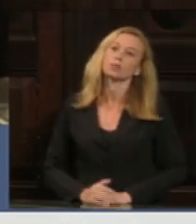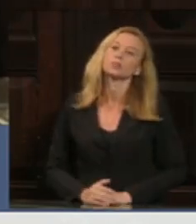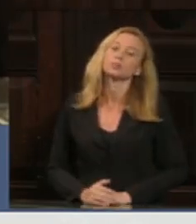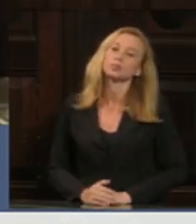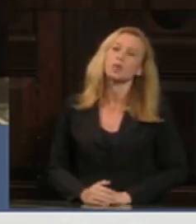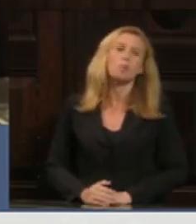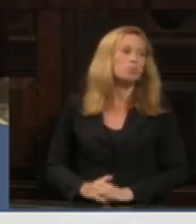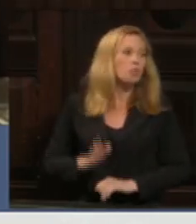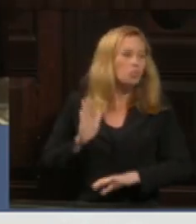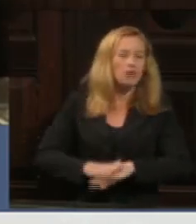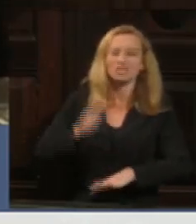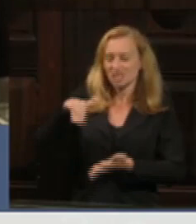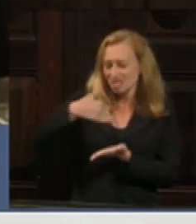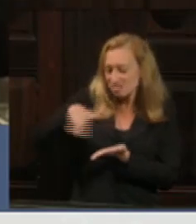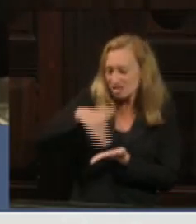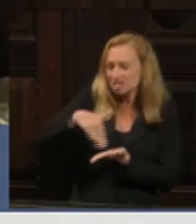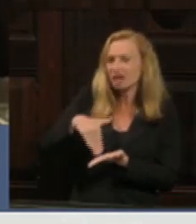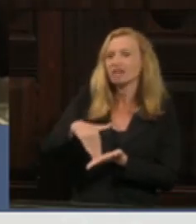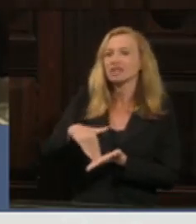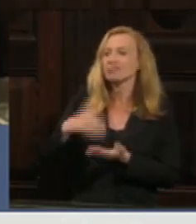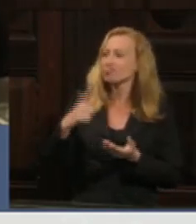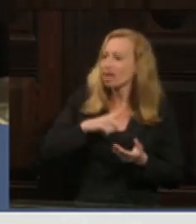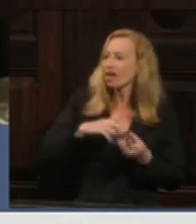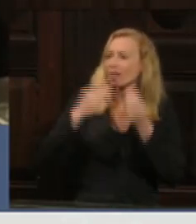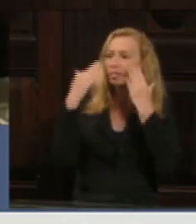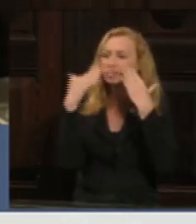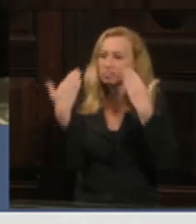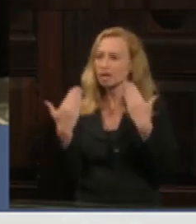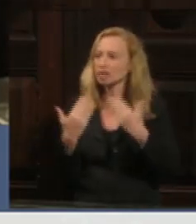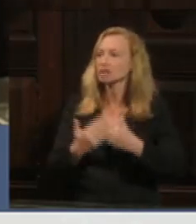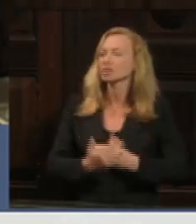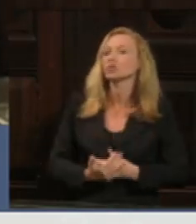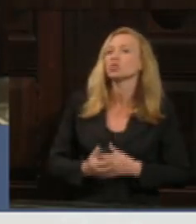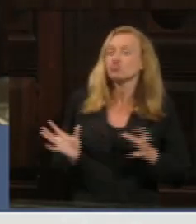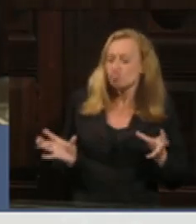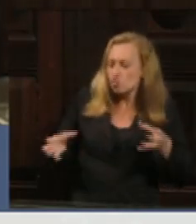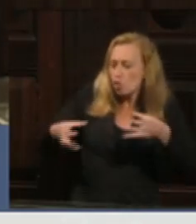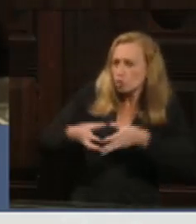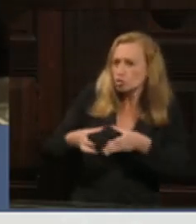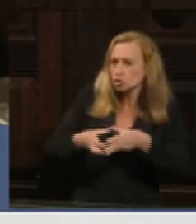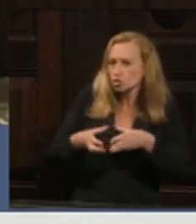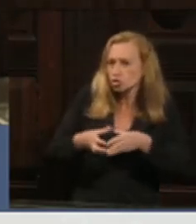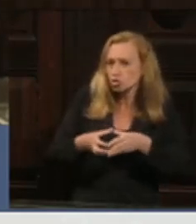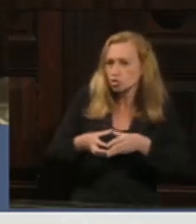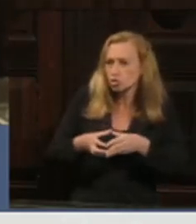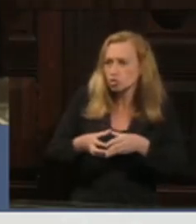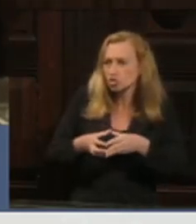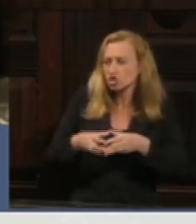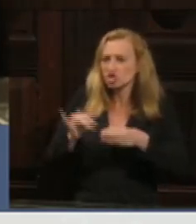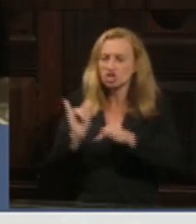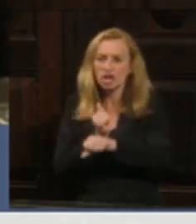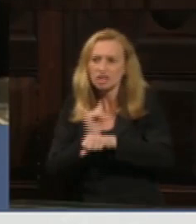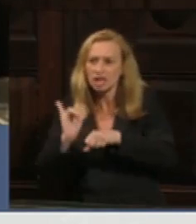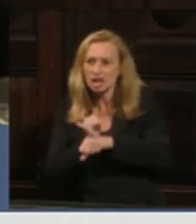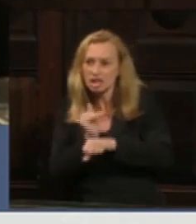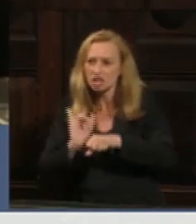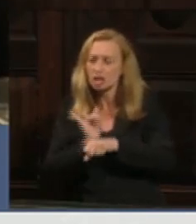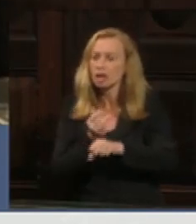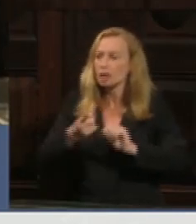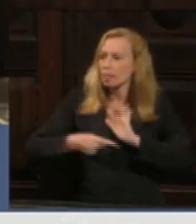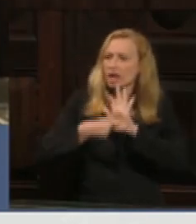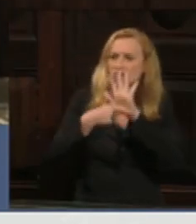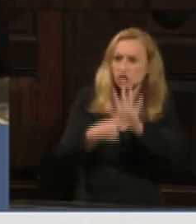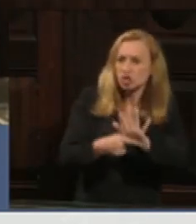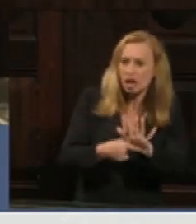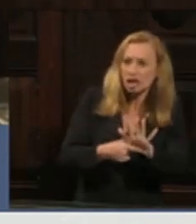por mais que a Secretaria tenha apresentado um conjunto de alternativas para suprir